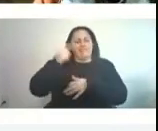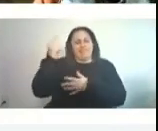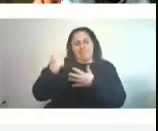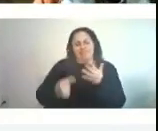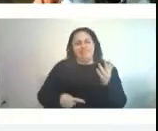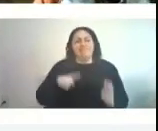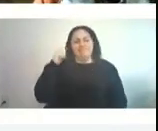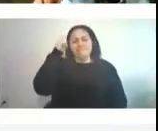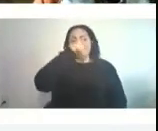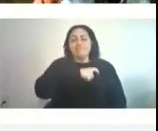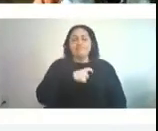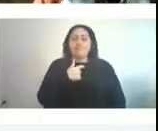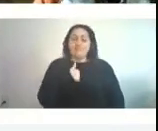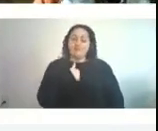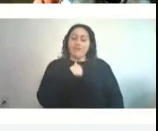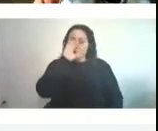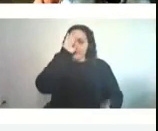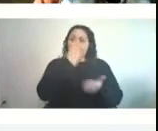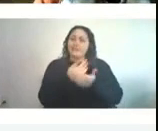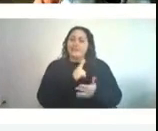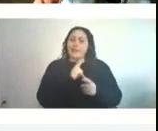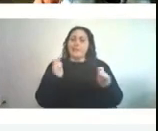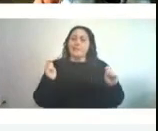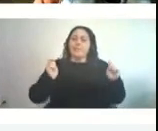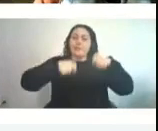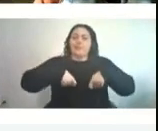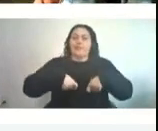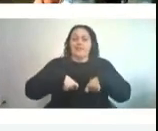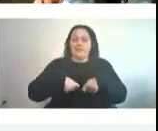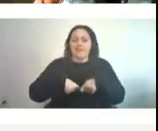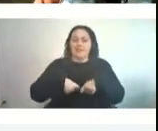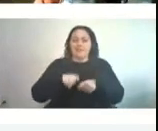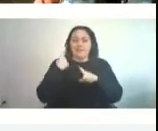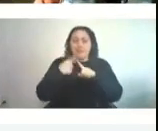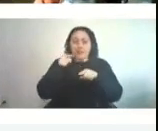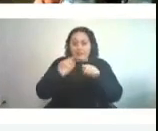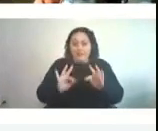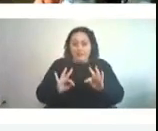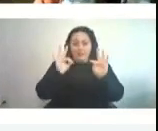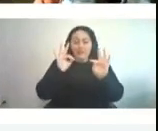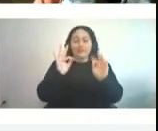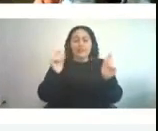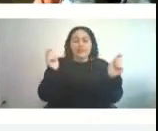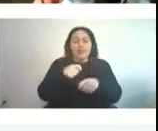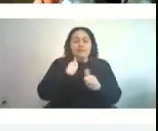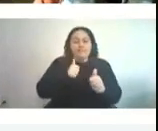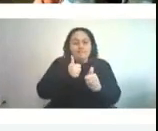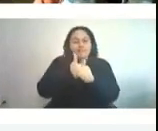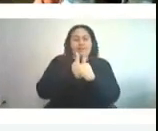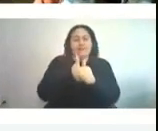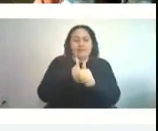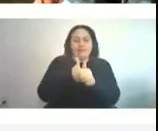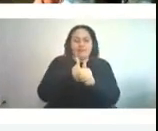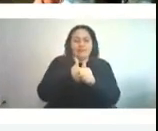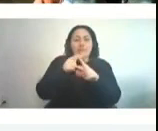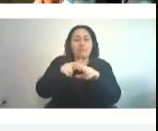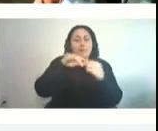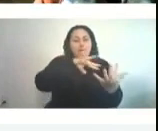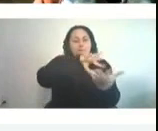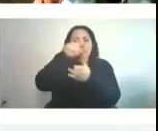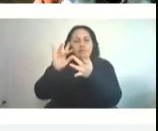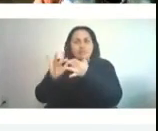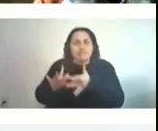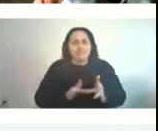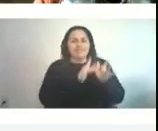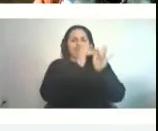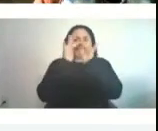todo um potencial, acho que nos aproximou do ponto de vista do mundo globalizado, né? E acho que